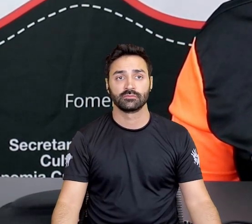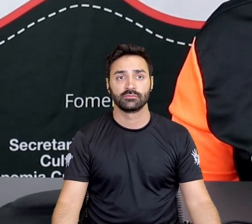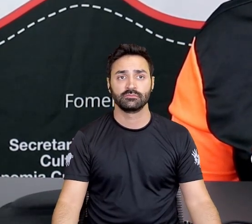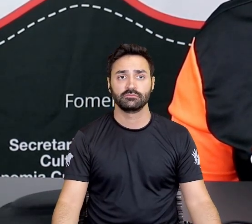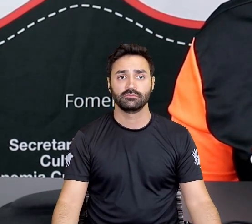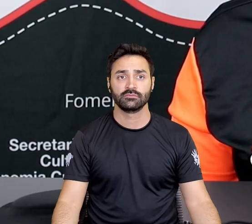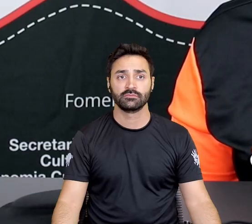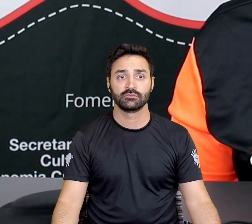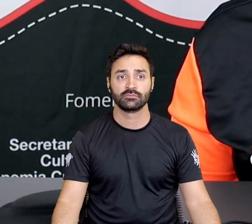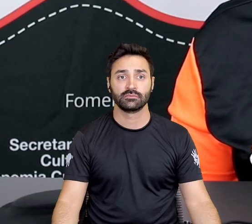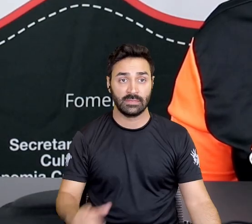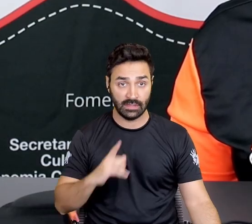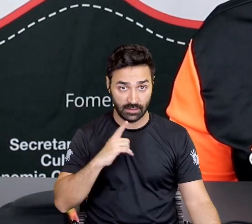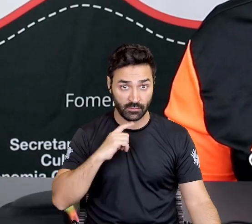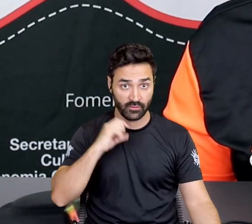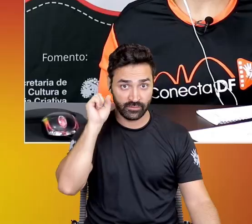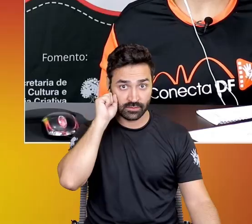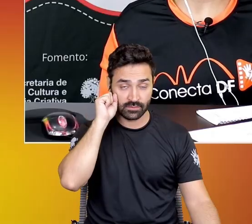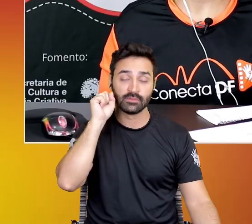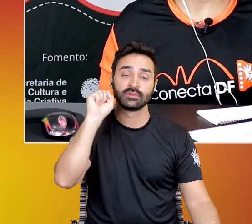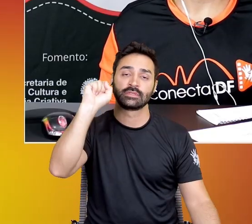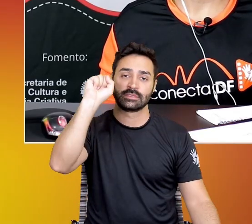Está me ouvindo? Sim.